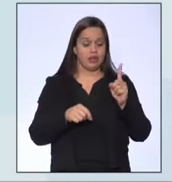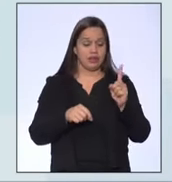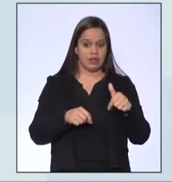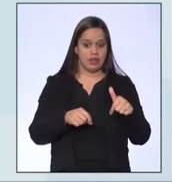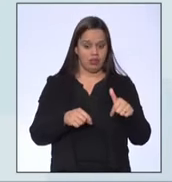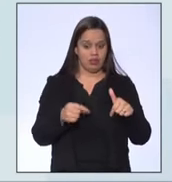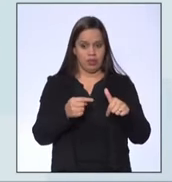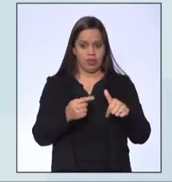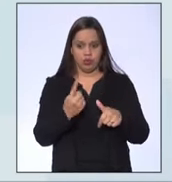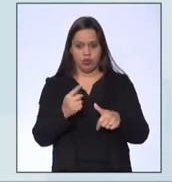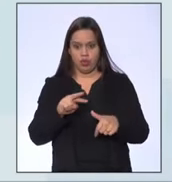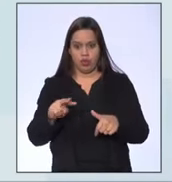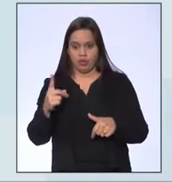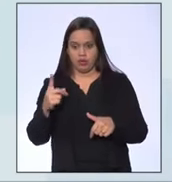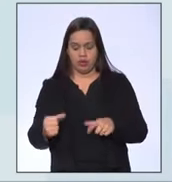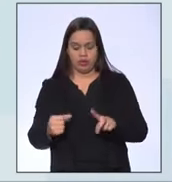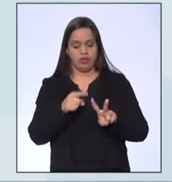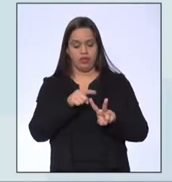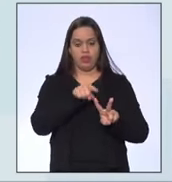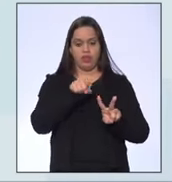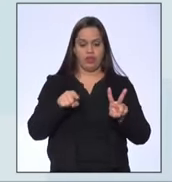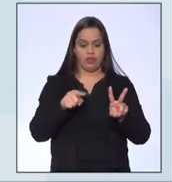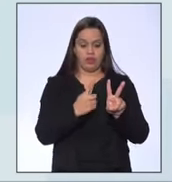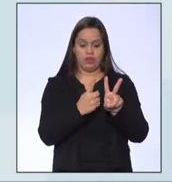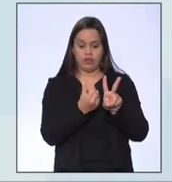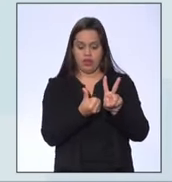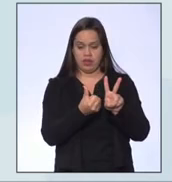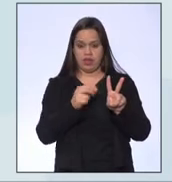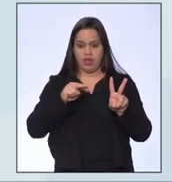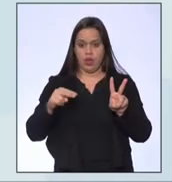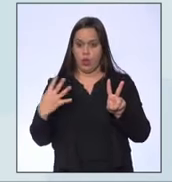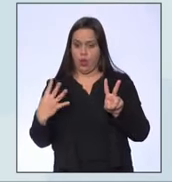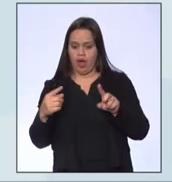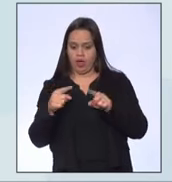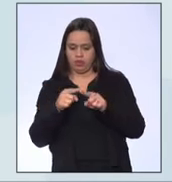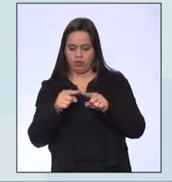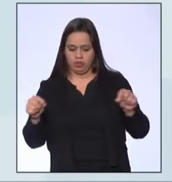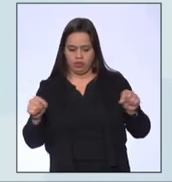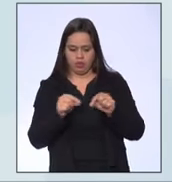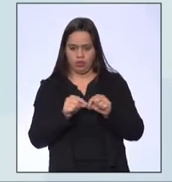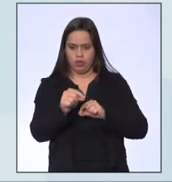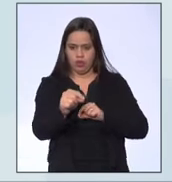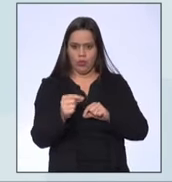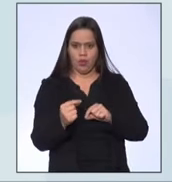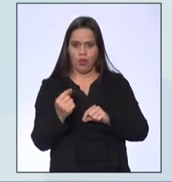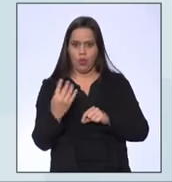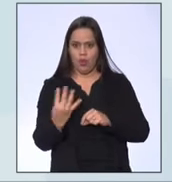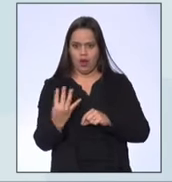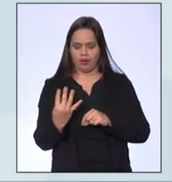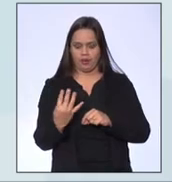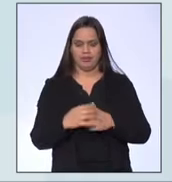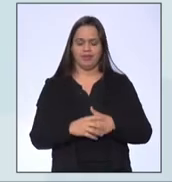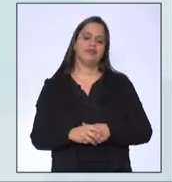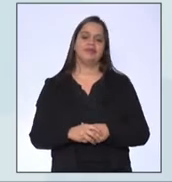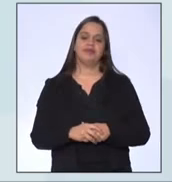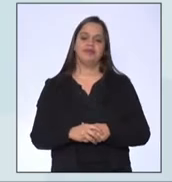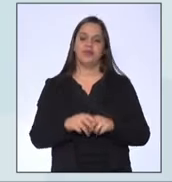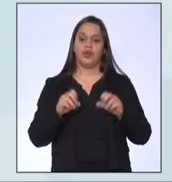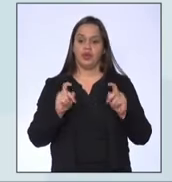16, fazendo a raiz quadrada de 16, nós temos 4 metros de largura por 4 metros de comprimento. Tudo